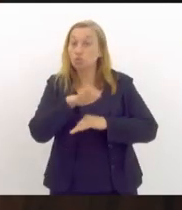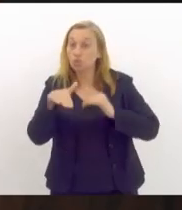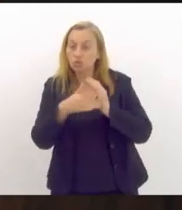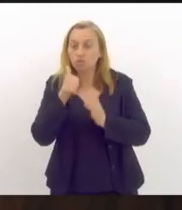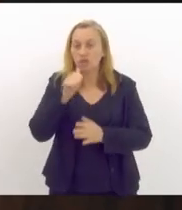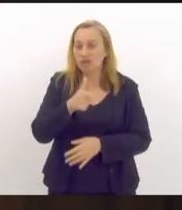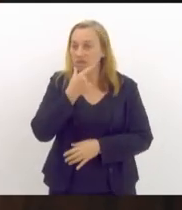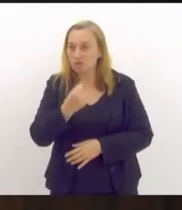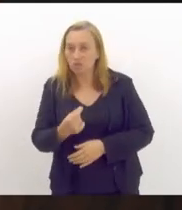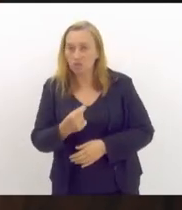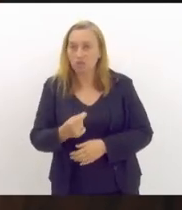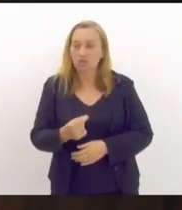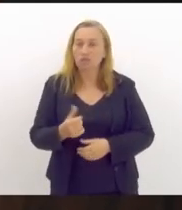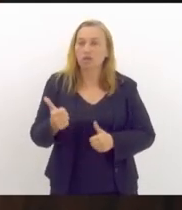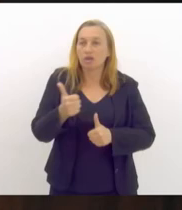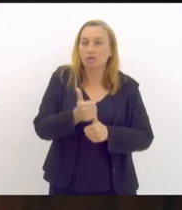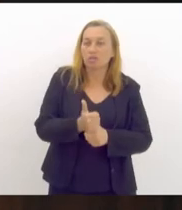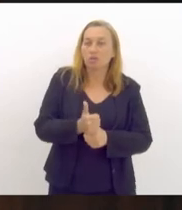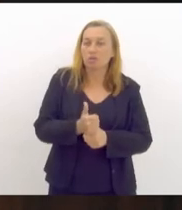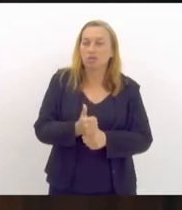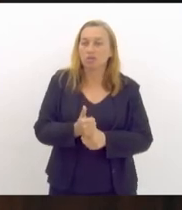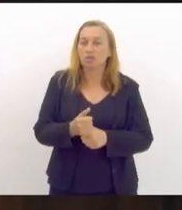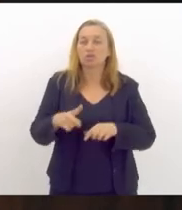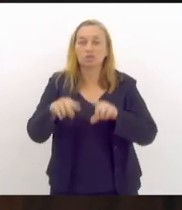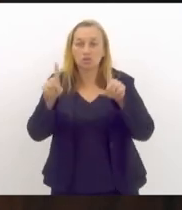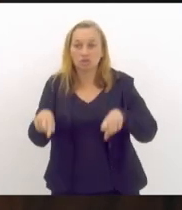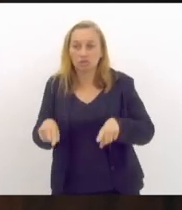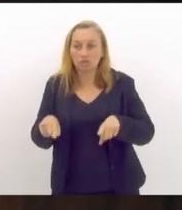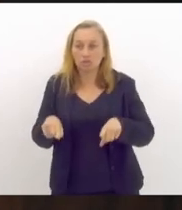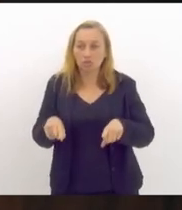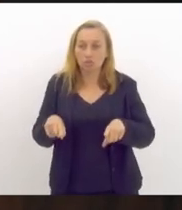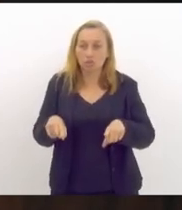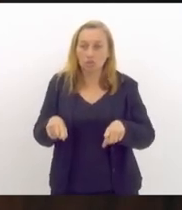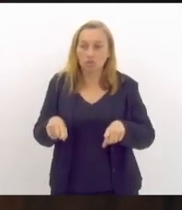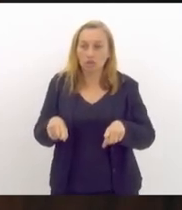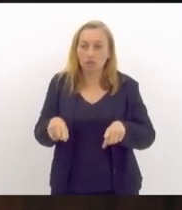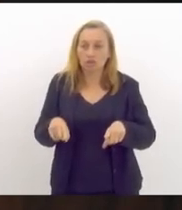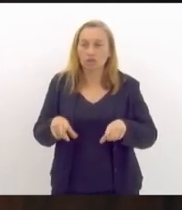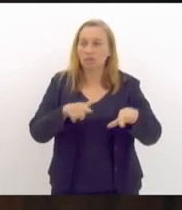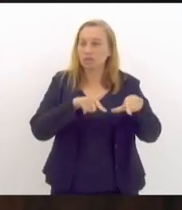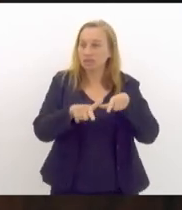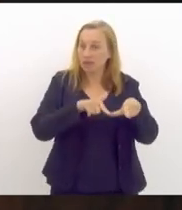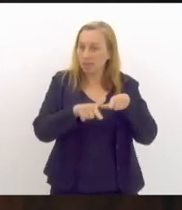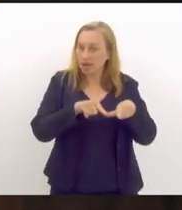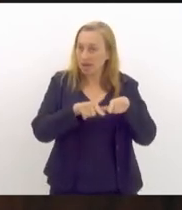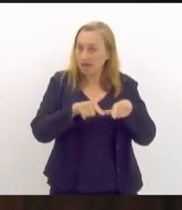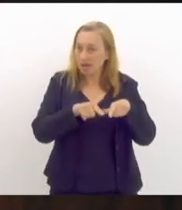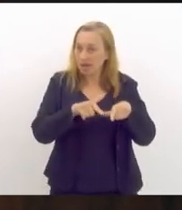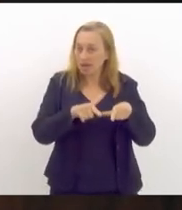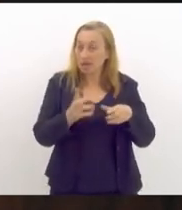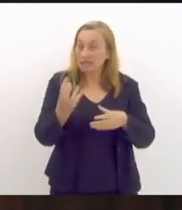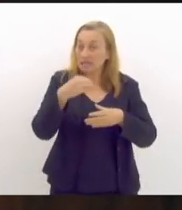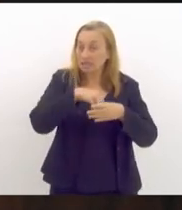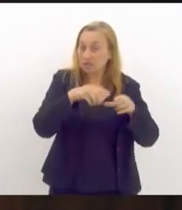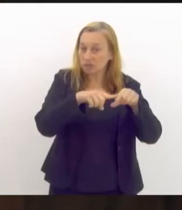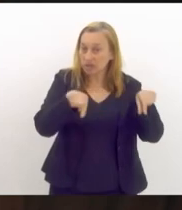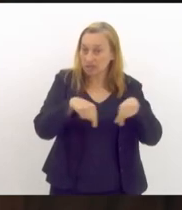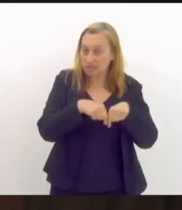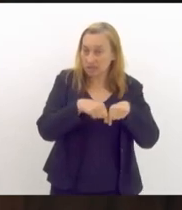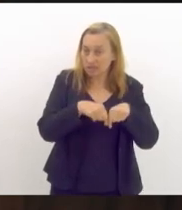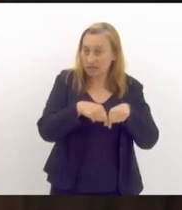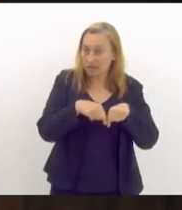que a posse dos Servidores recém nomeados para atuar nas assessorias e